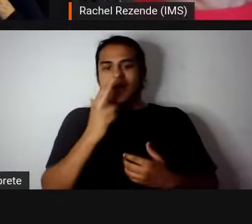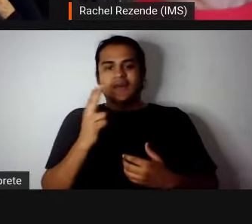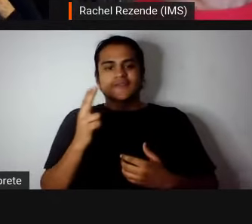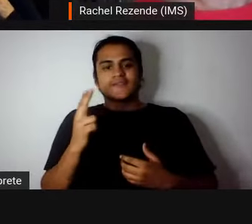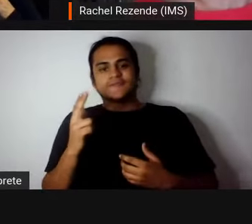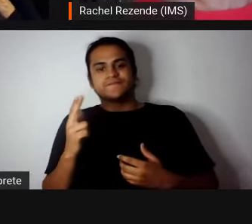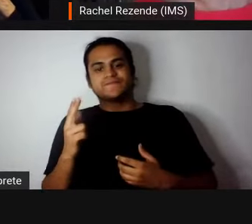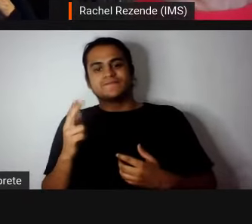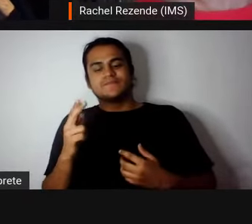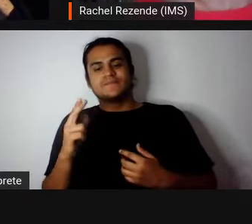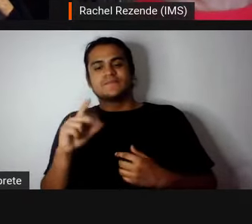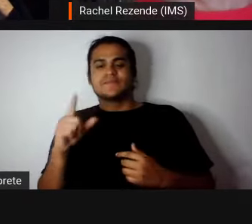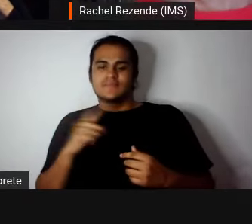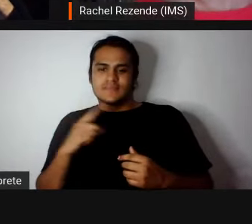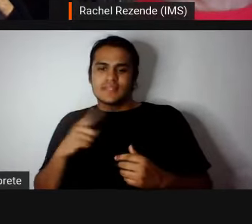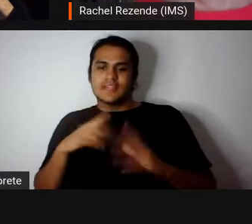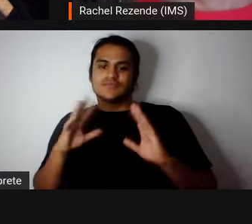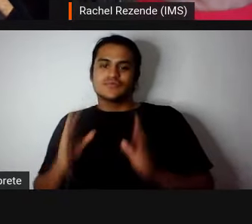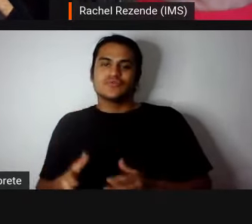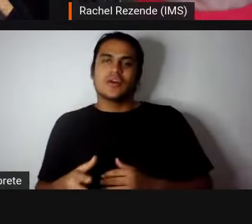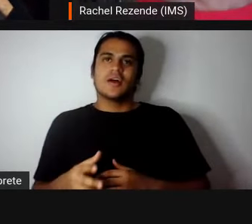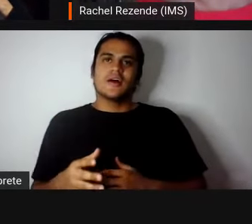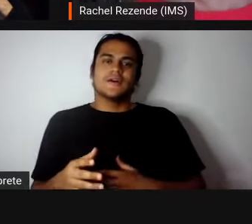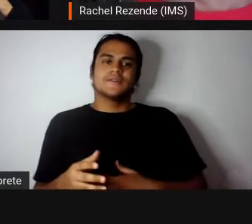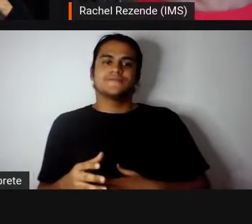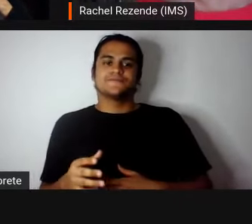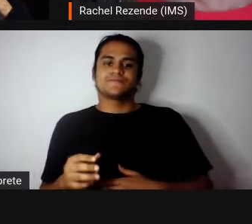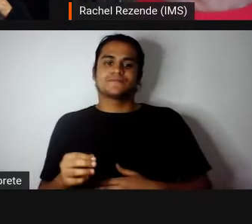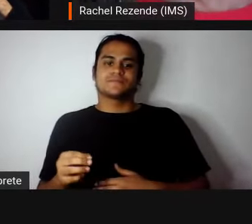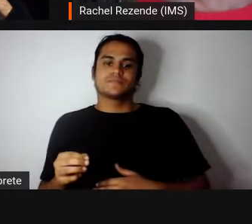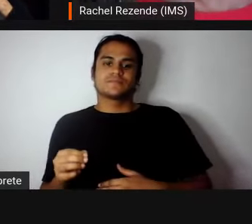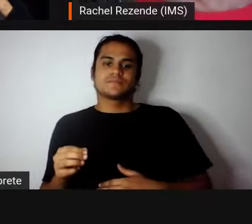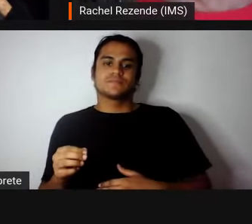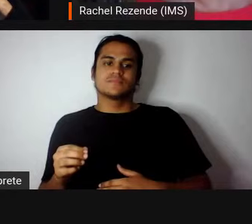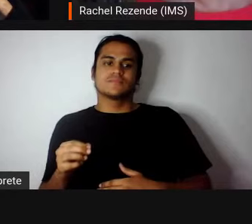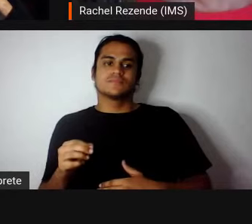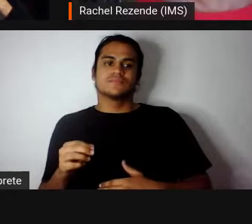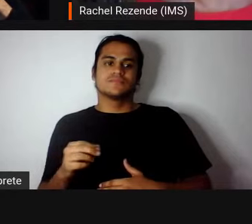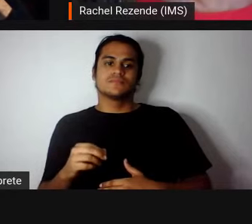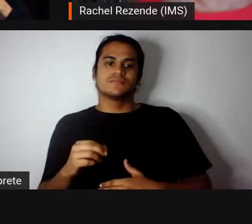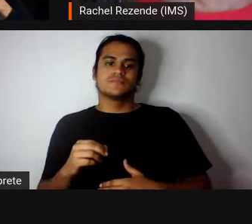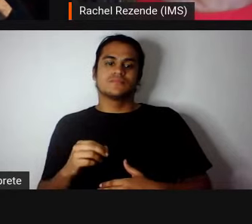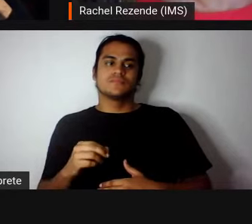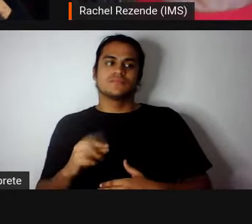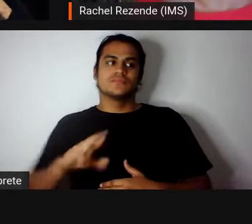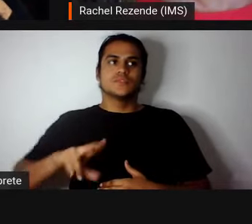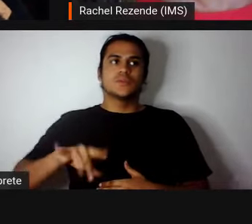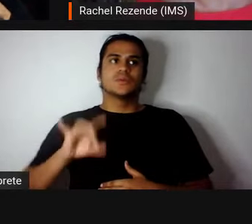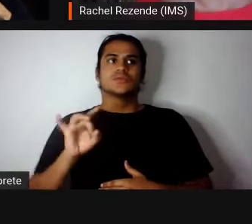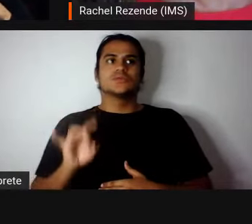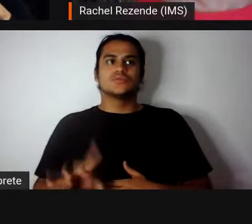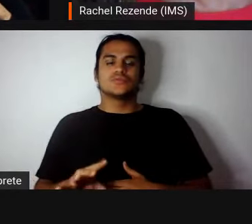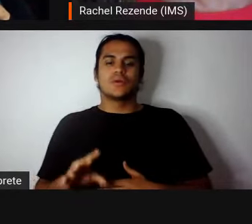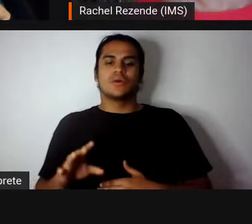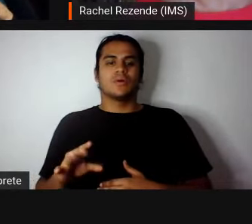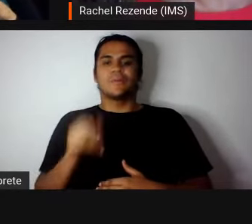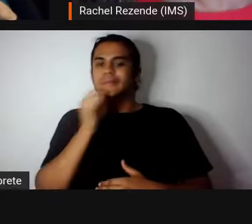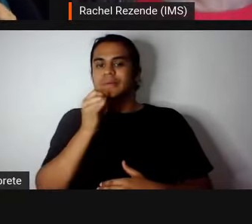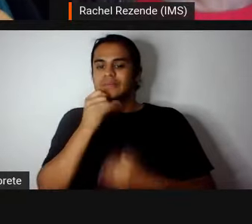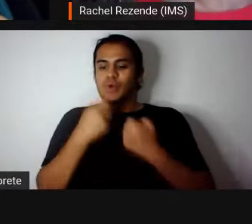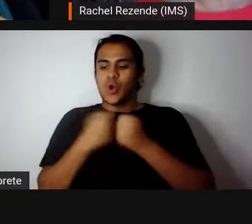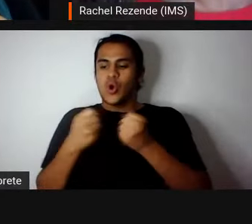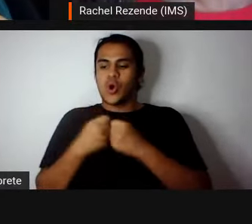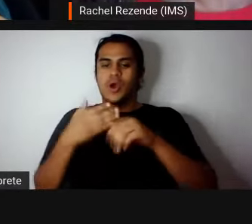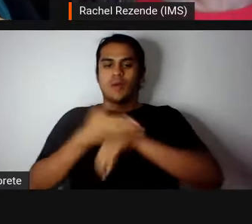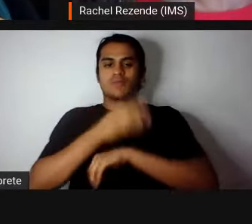Eu acho que a gente já tem, não só poder entrar no ônibus grátis, mas